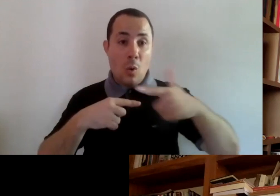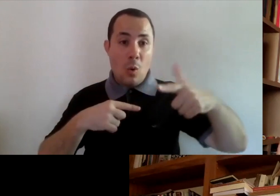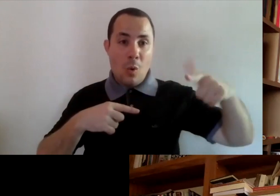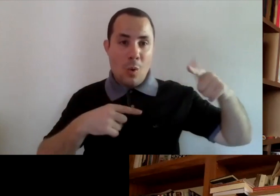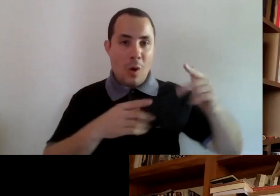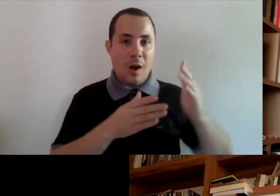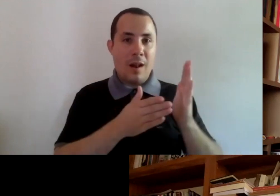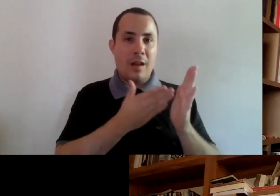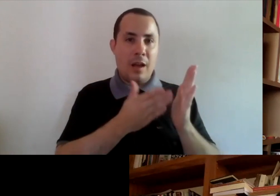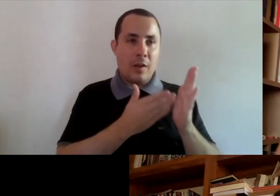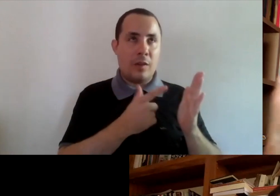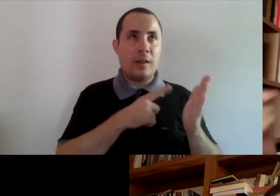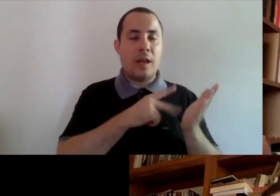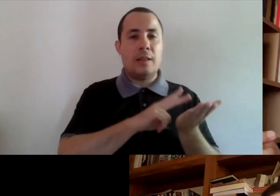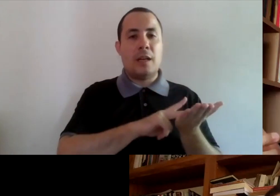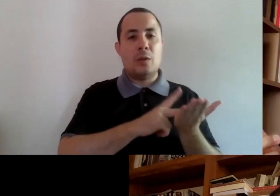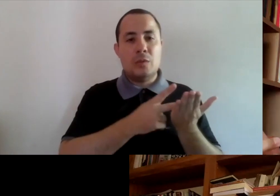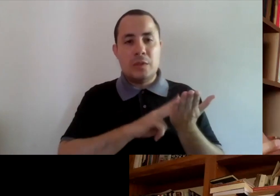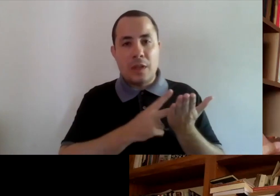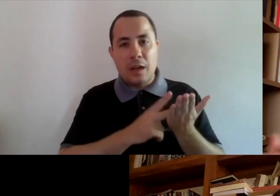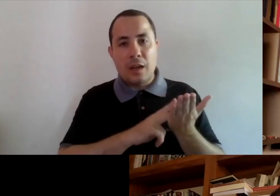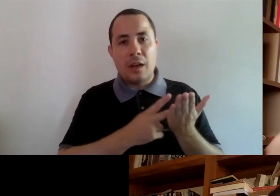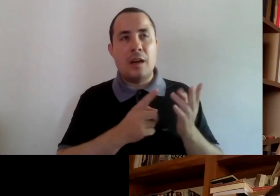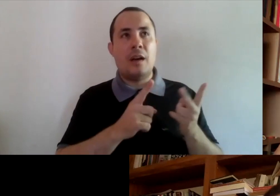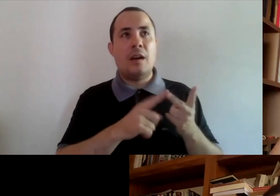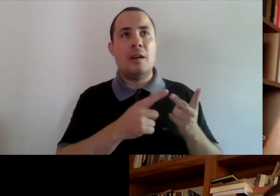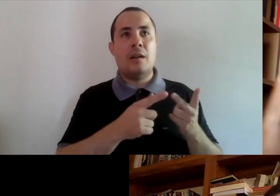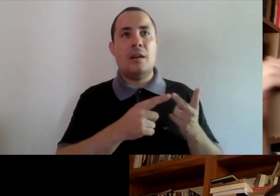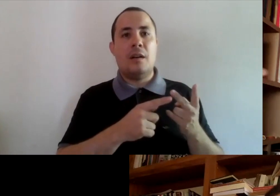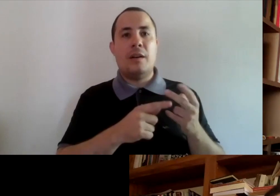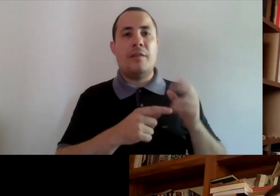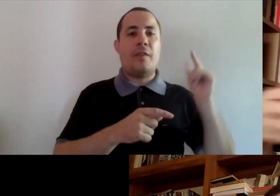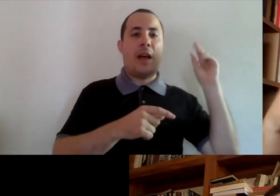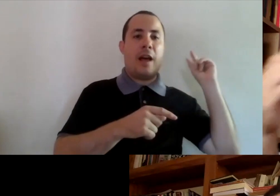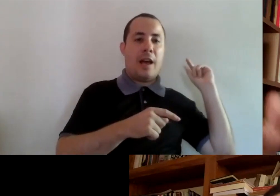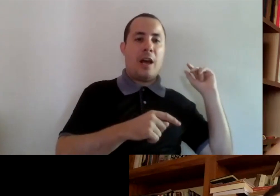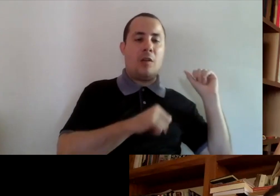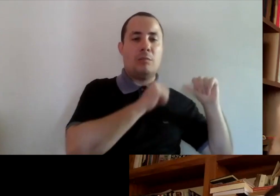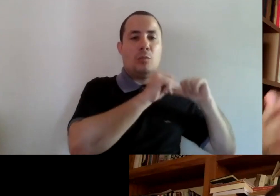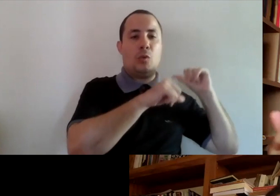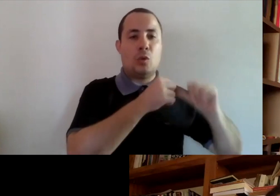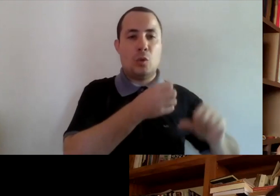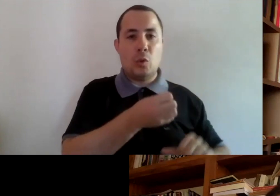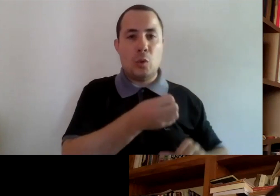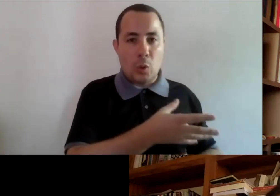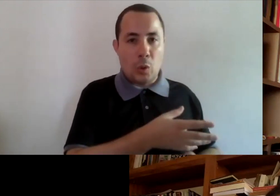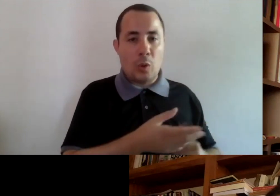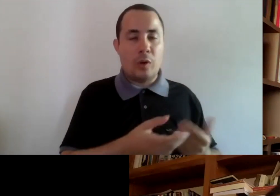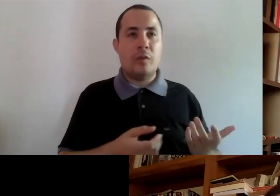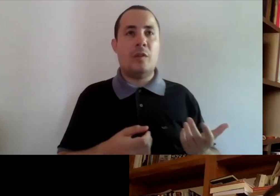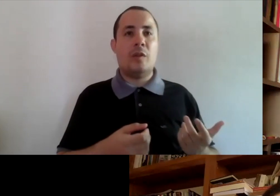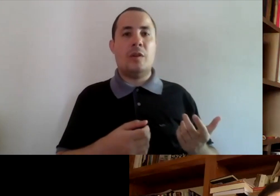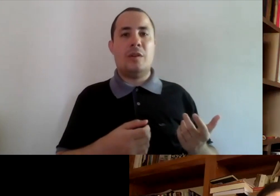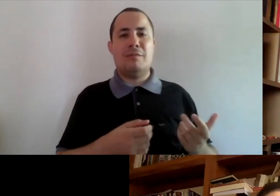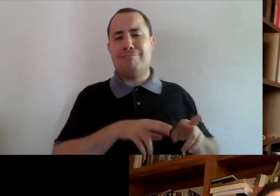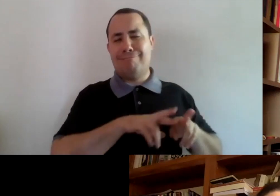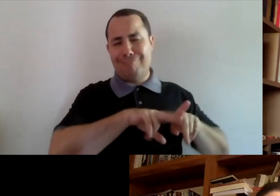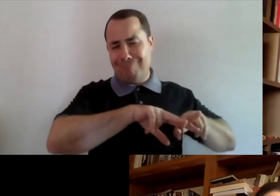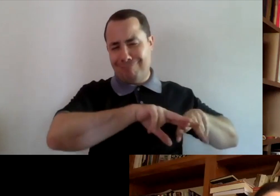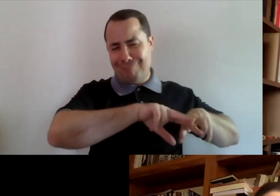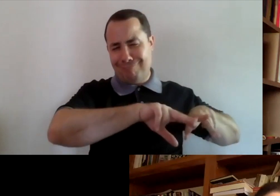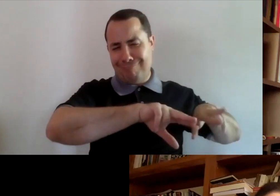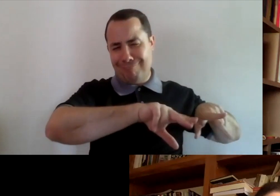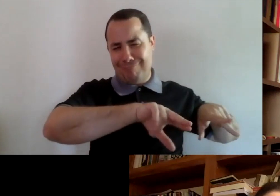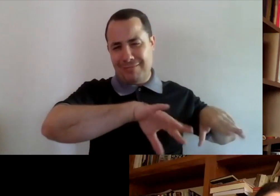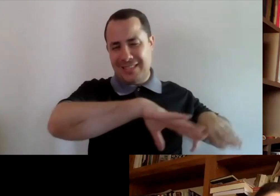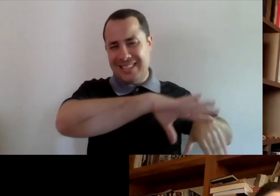por tradução, reedições de livros de outras épocas, né, reedições de livros dos anos anteriores, né, todo esse material,